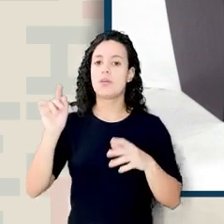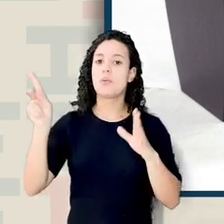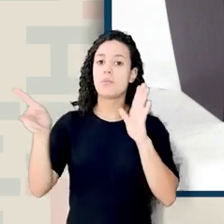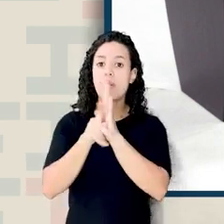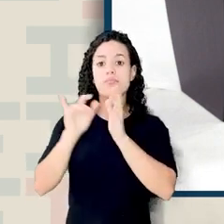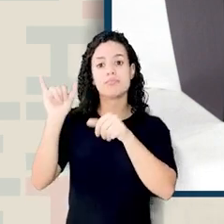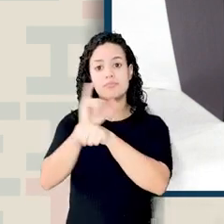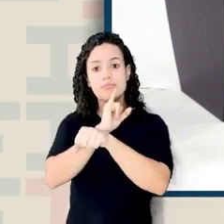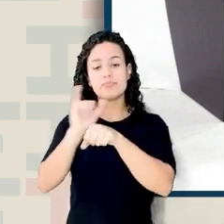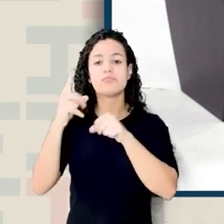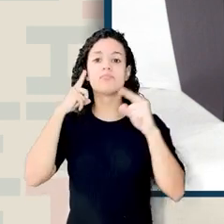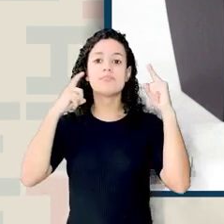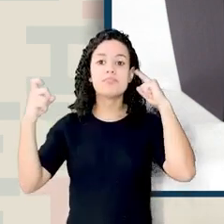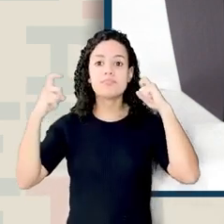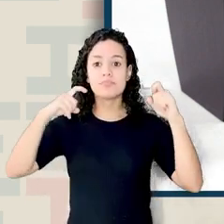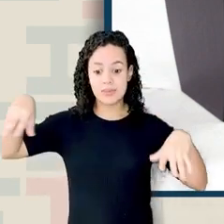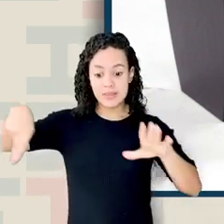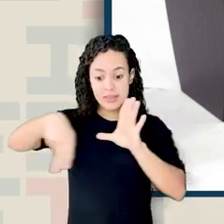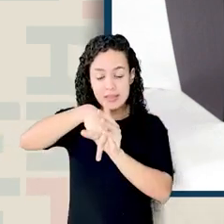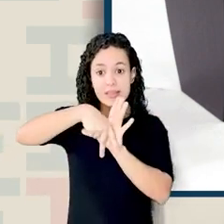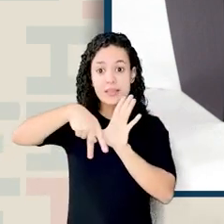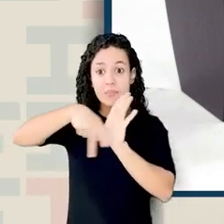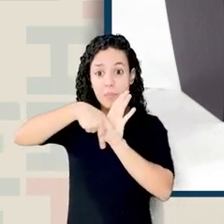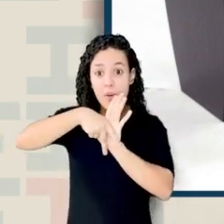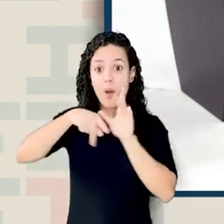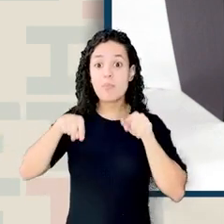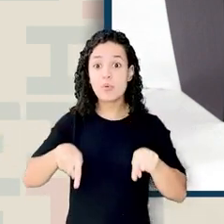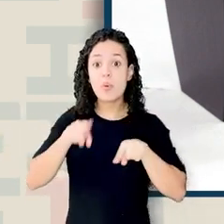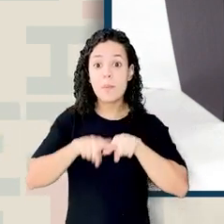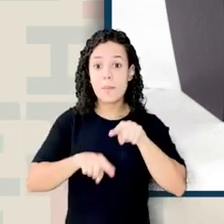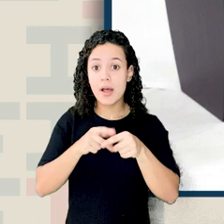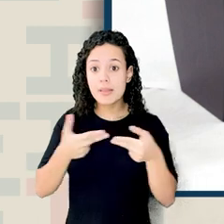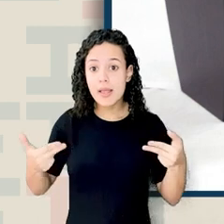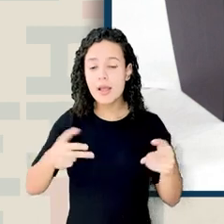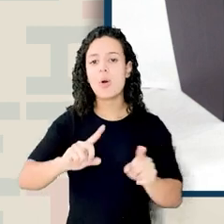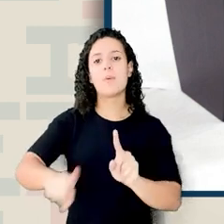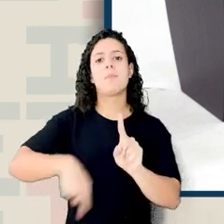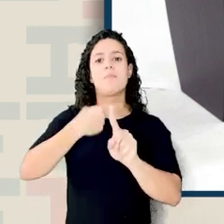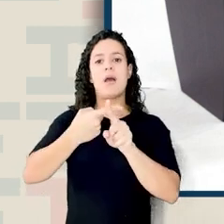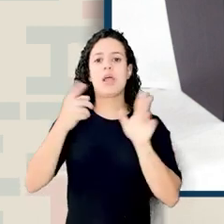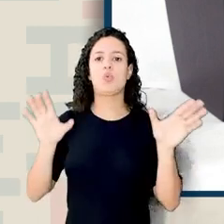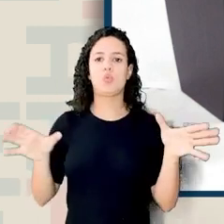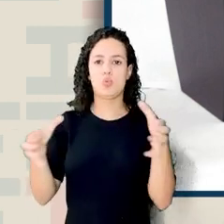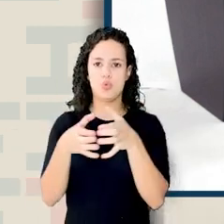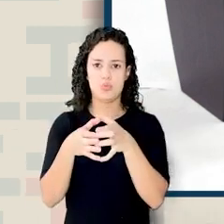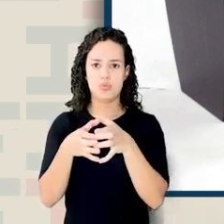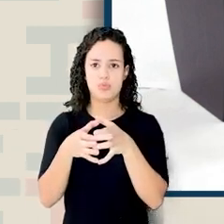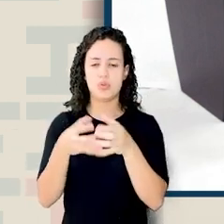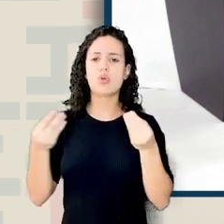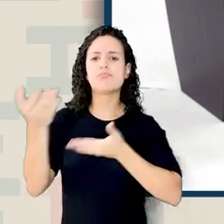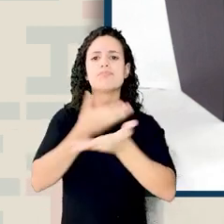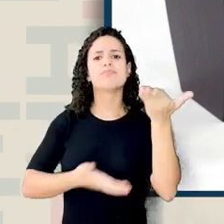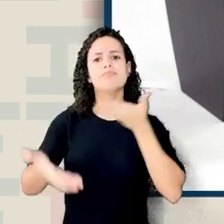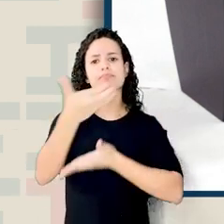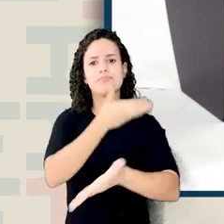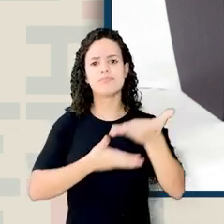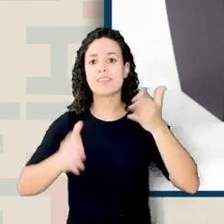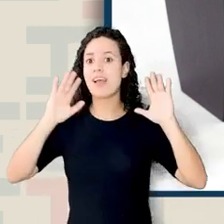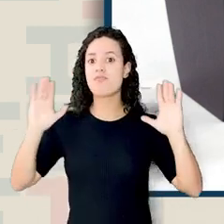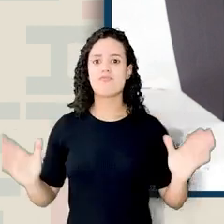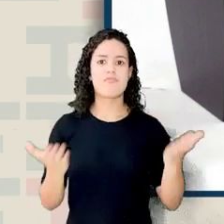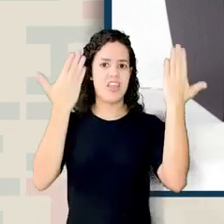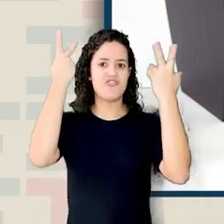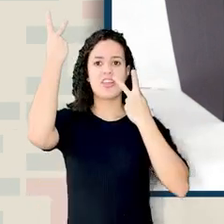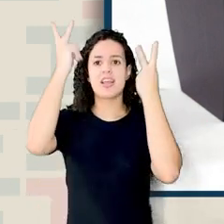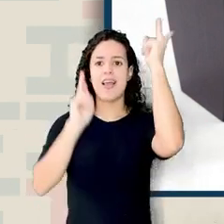inclusive acústico, do instrumento, somada à acústica do coletivo e como isso vai se refletir na grande festa